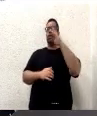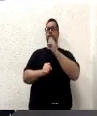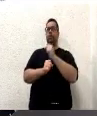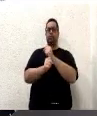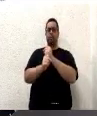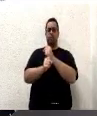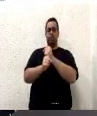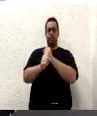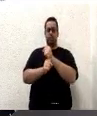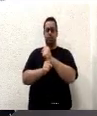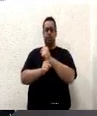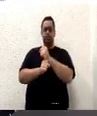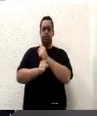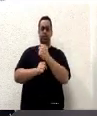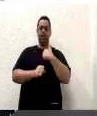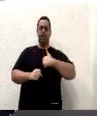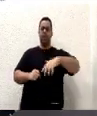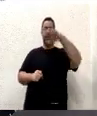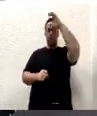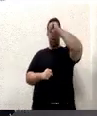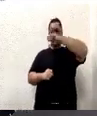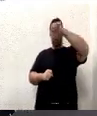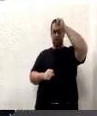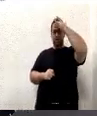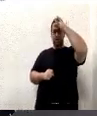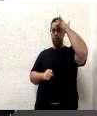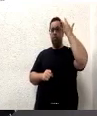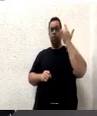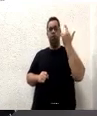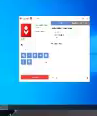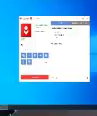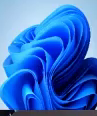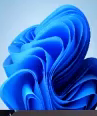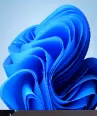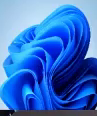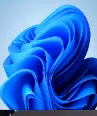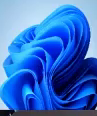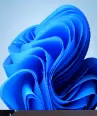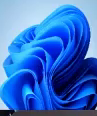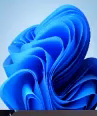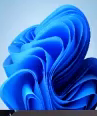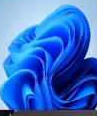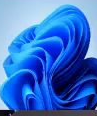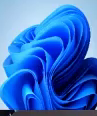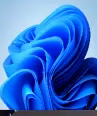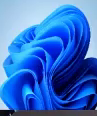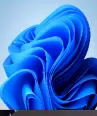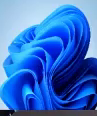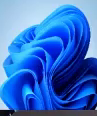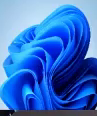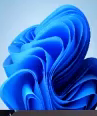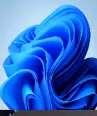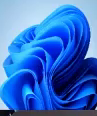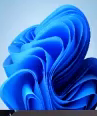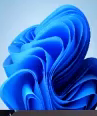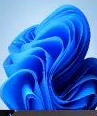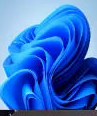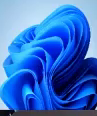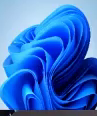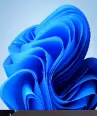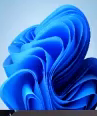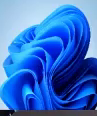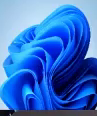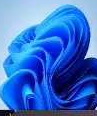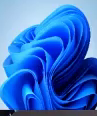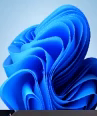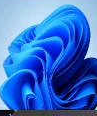ações, né? Aprendendo com as pessoas de fora e aprimorando. Foi assim que nasceu o intensivo, foi assim que nasceu diversos projetos.